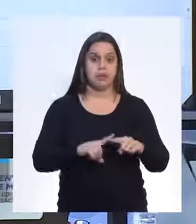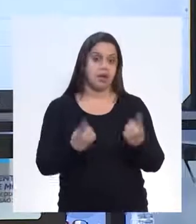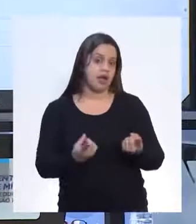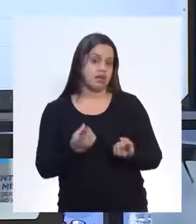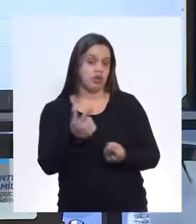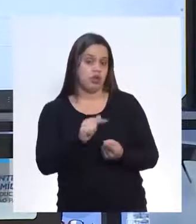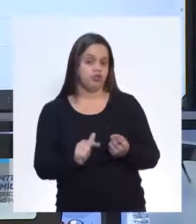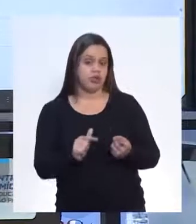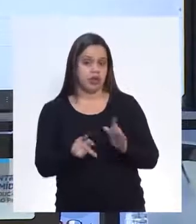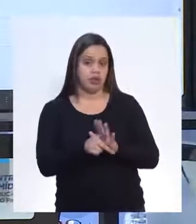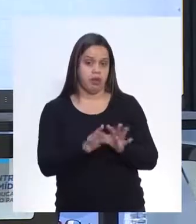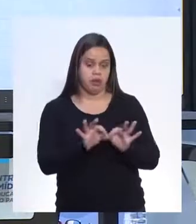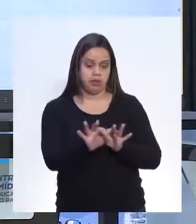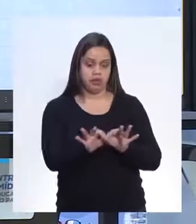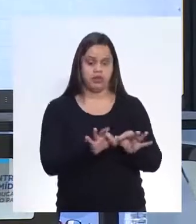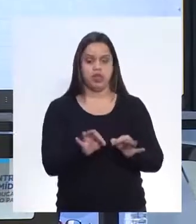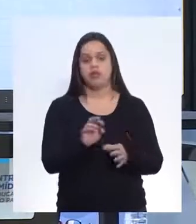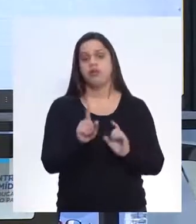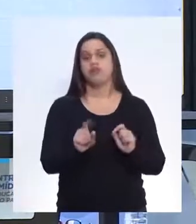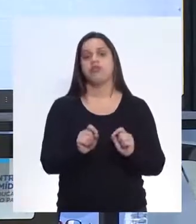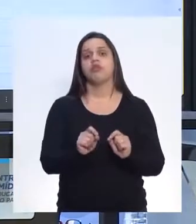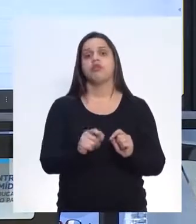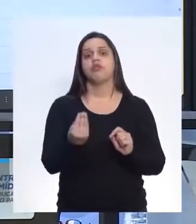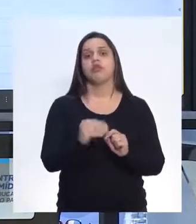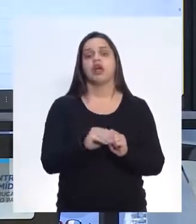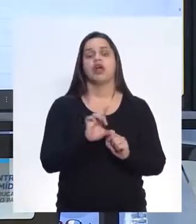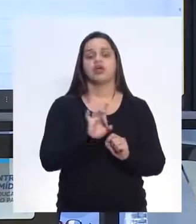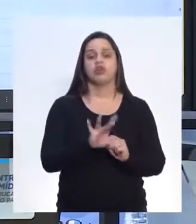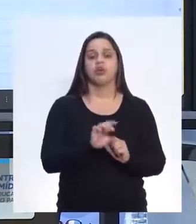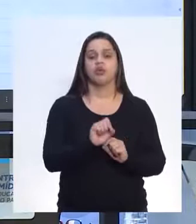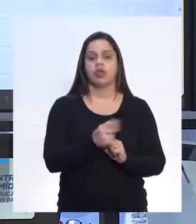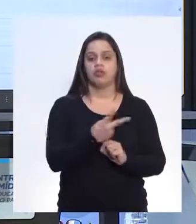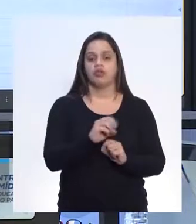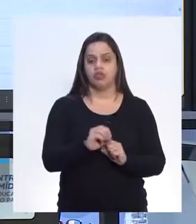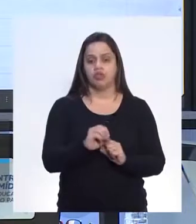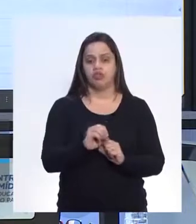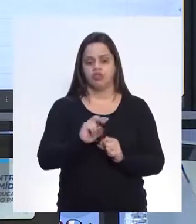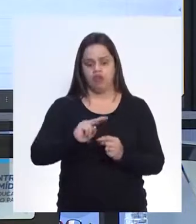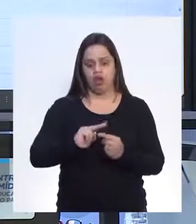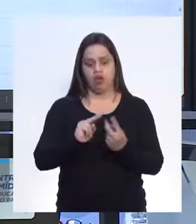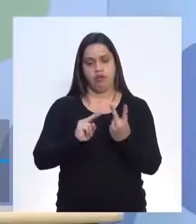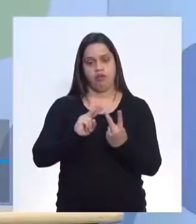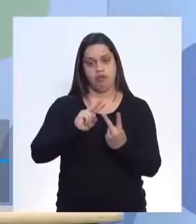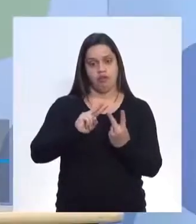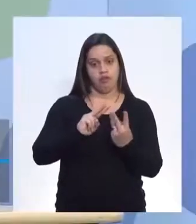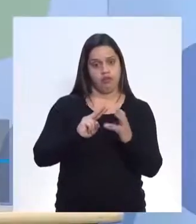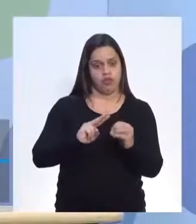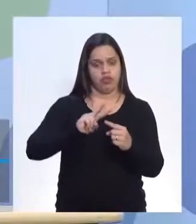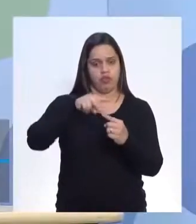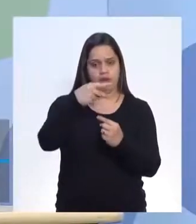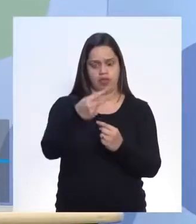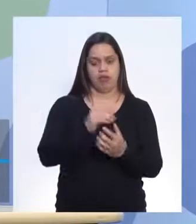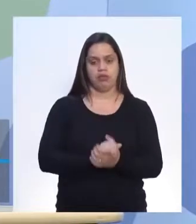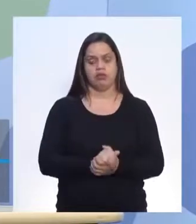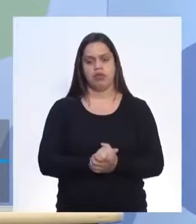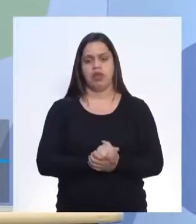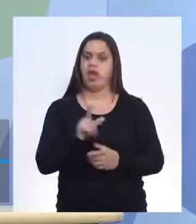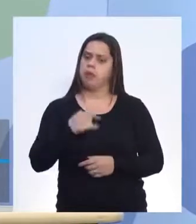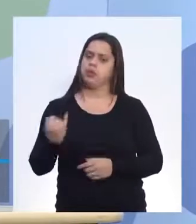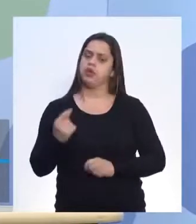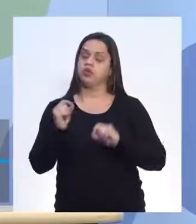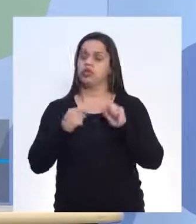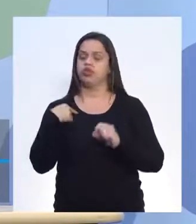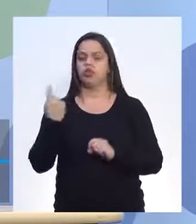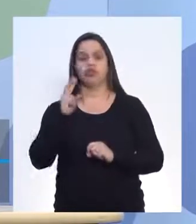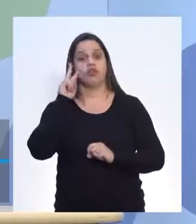unidade de medida, a gente vai utilizar ali 20 unidades de área ao quadrado. É isso? É importante, né, que nós estamos calculando ali, se você